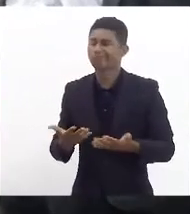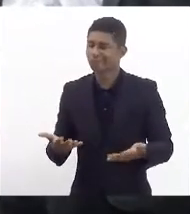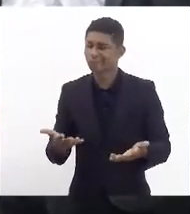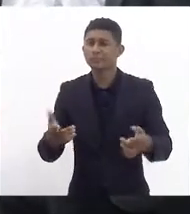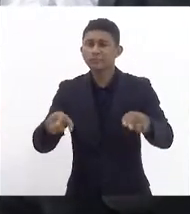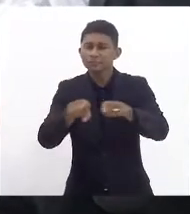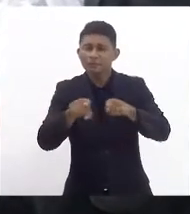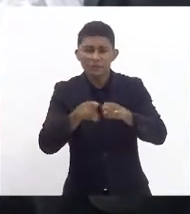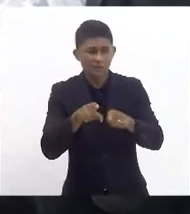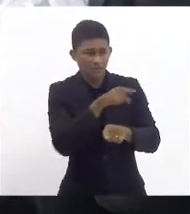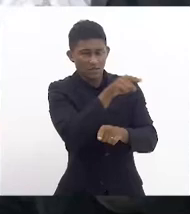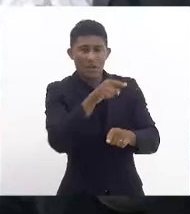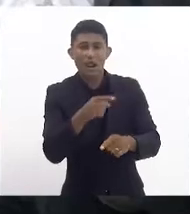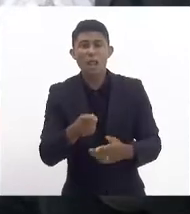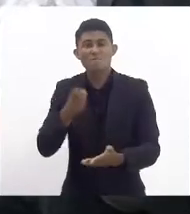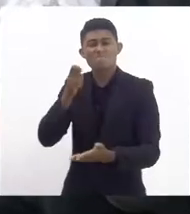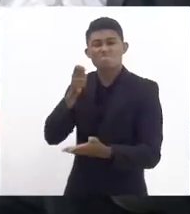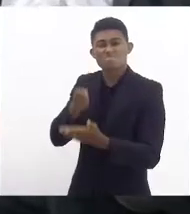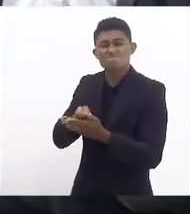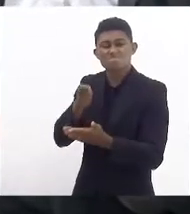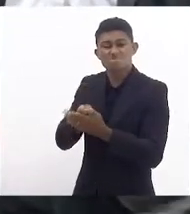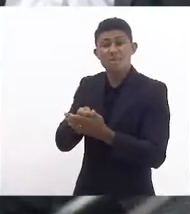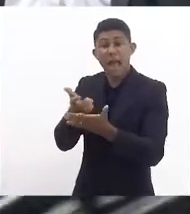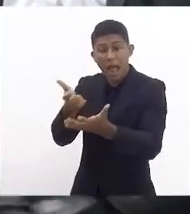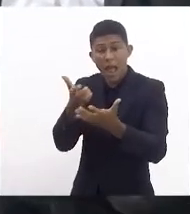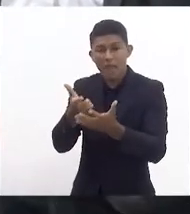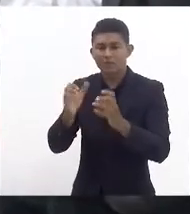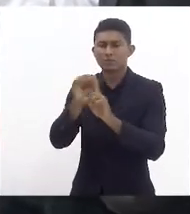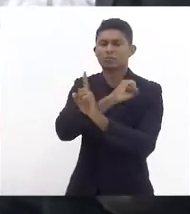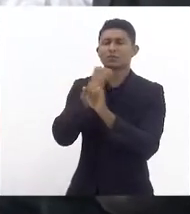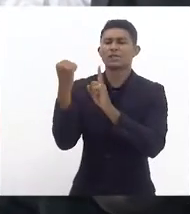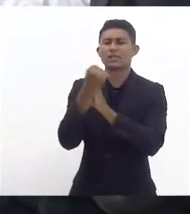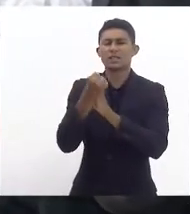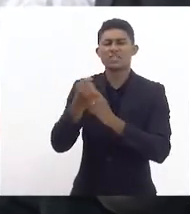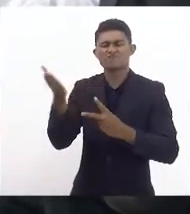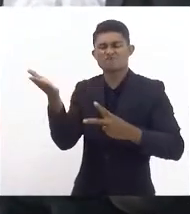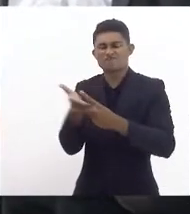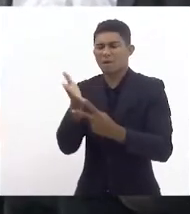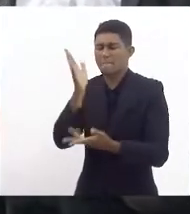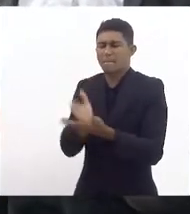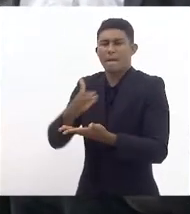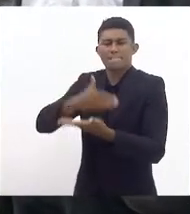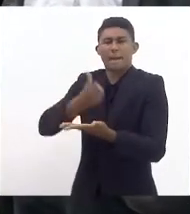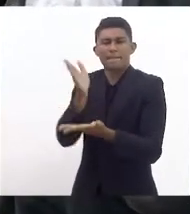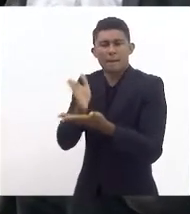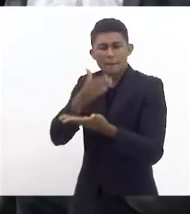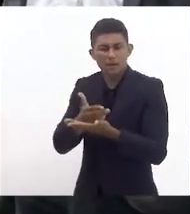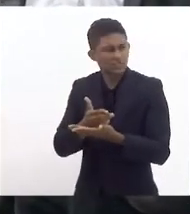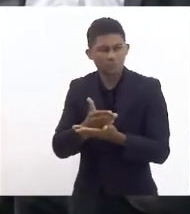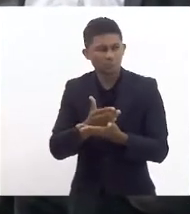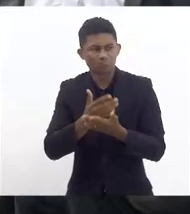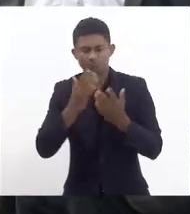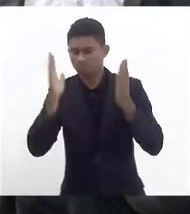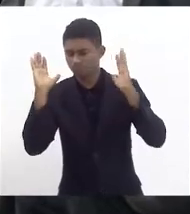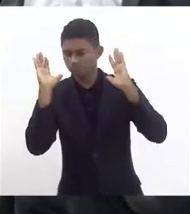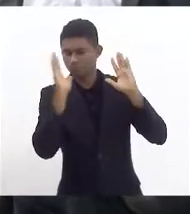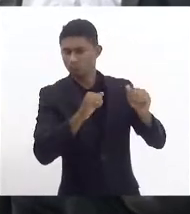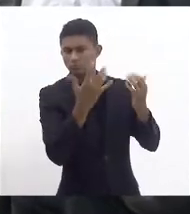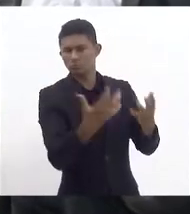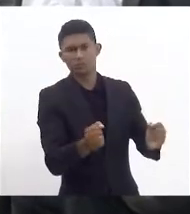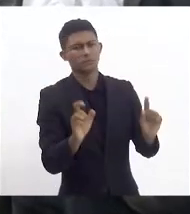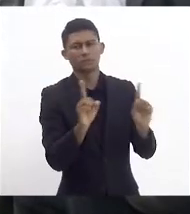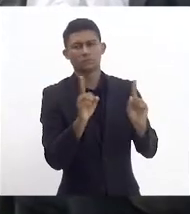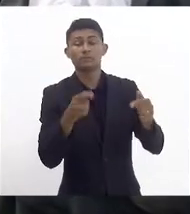tentativa de divisão da sociedade e, mais do que isso, na defesa incondicional das